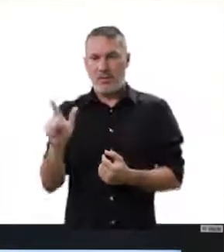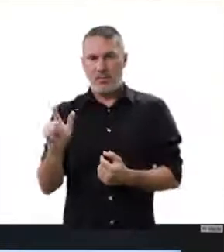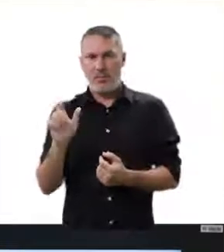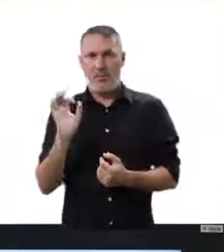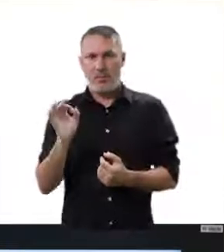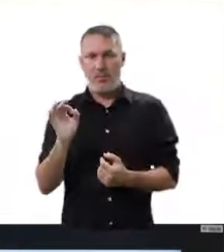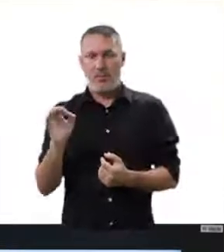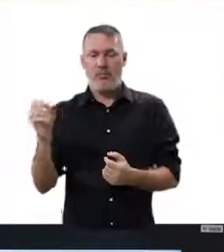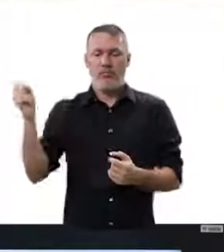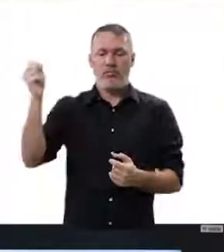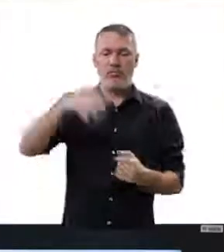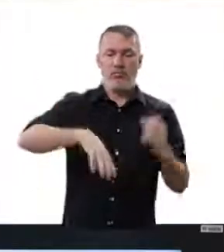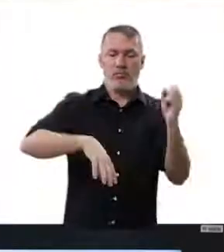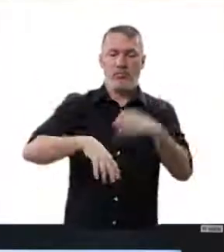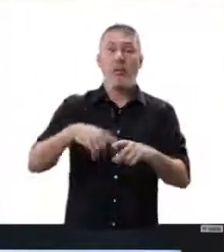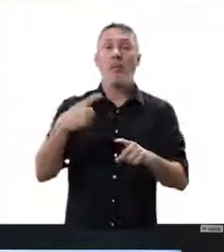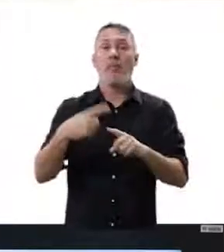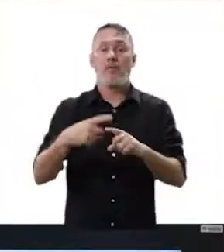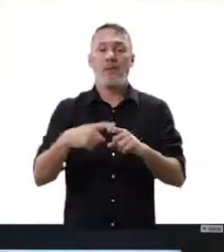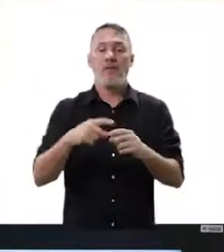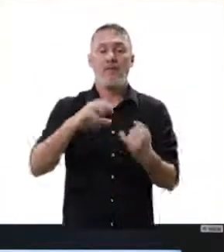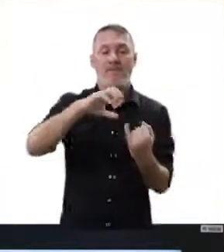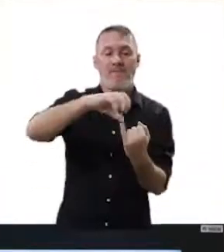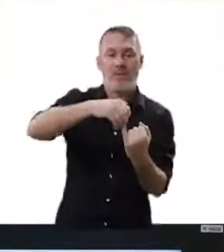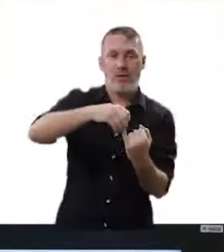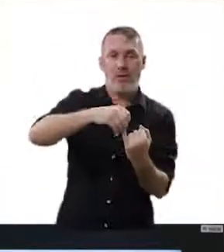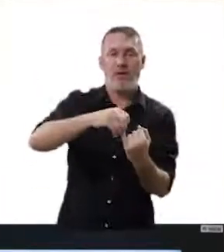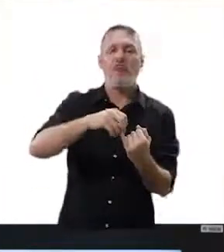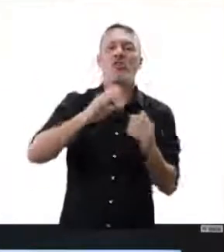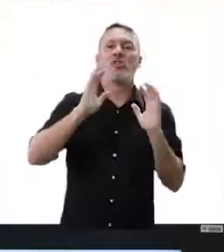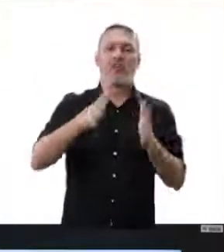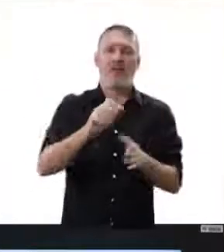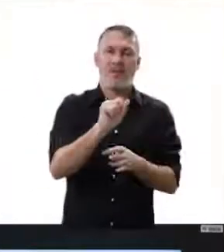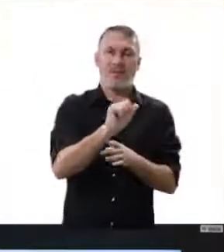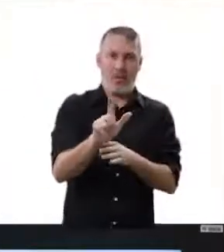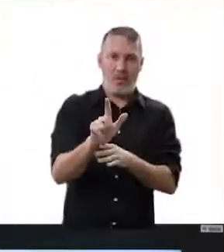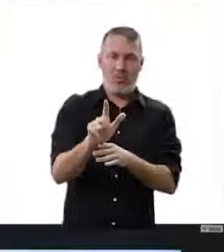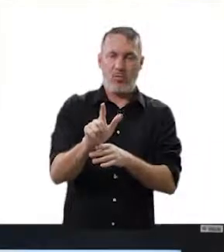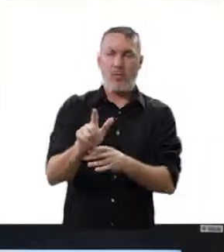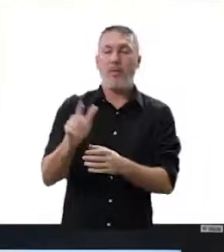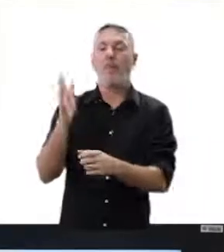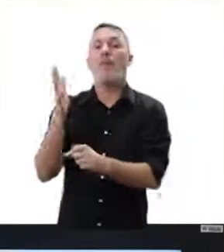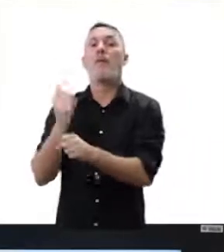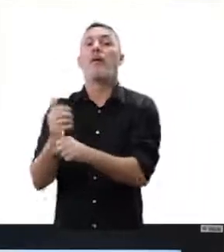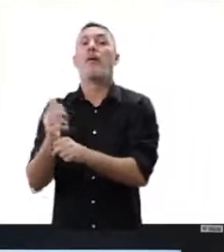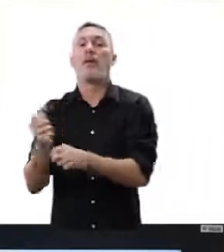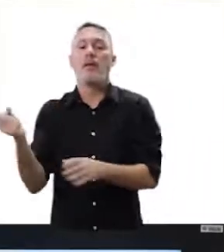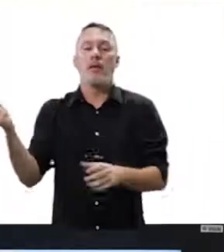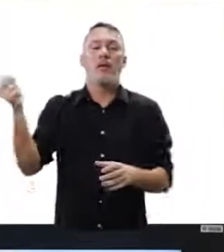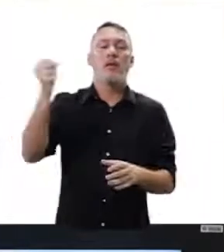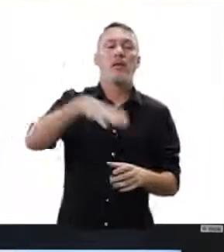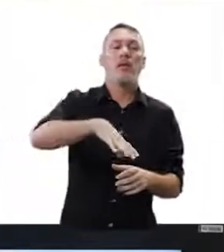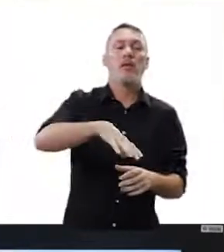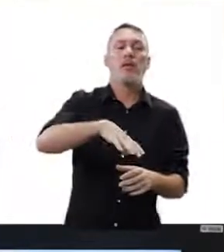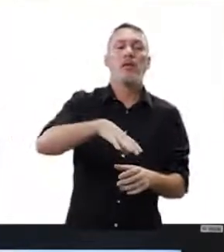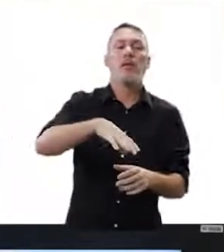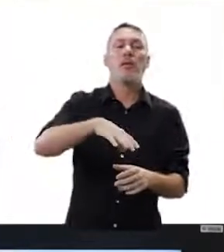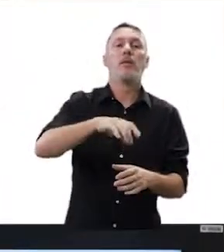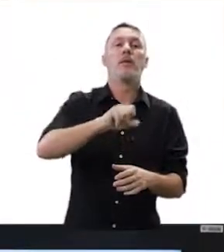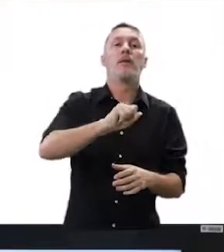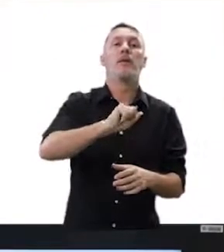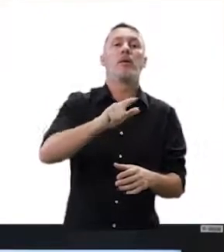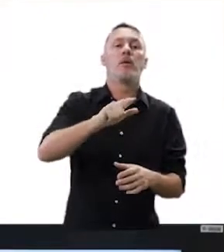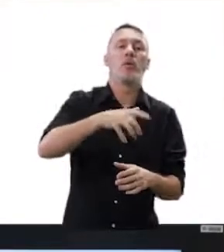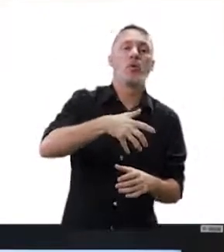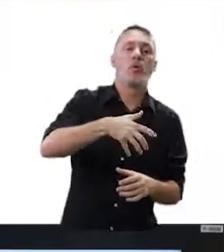sua concentração. O caldo ele estava salgado. Quando adicionou as batatas, o sal ele acabou passando